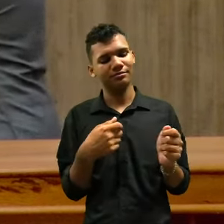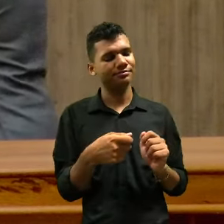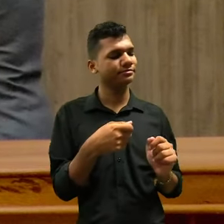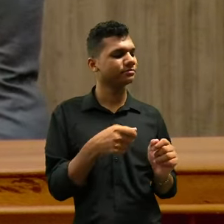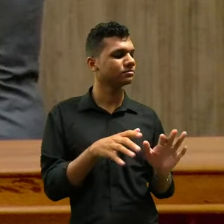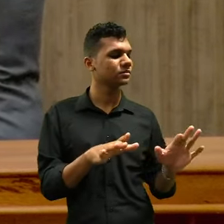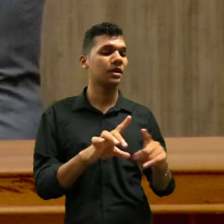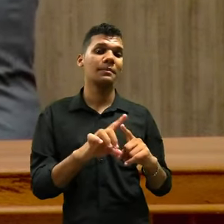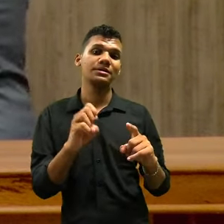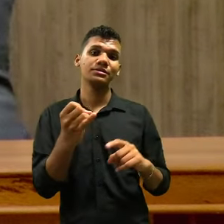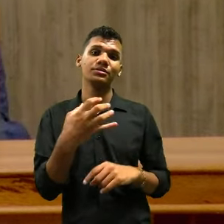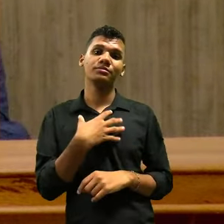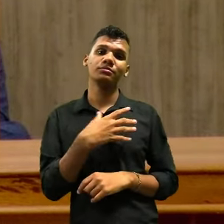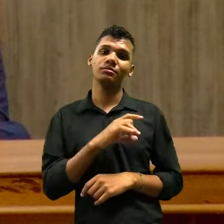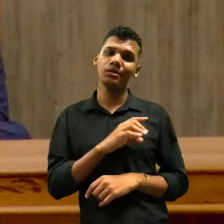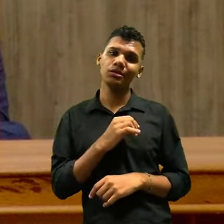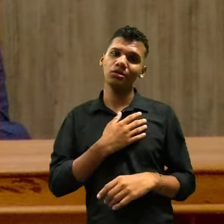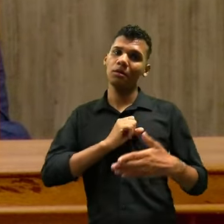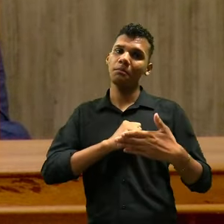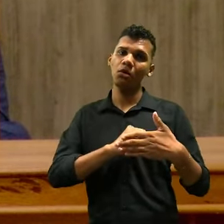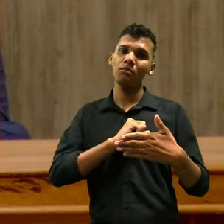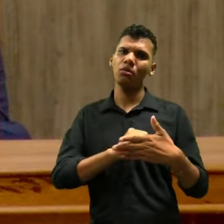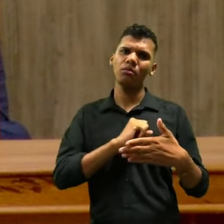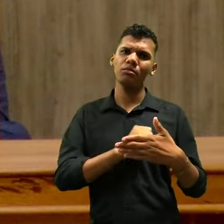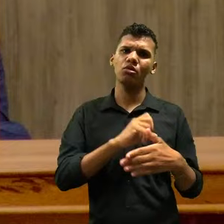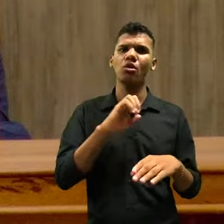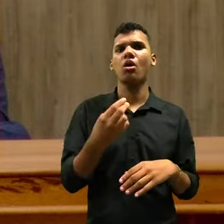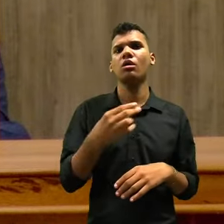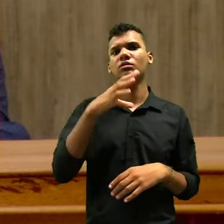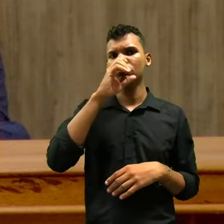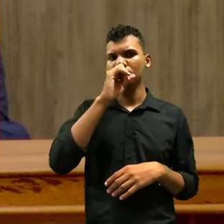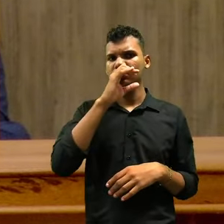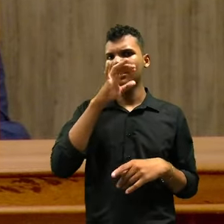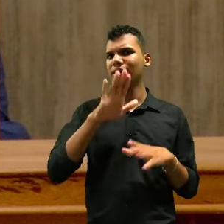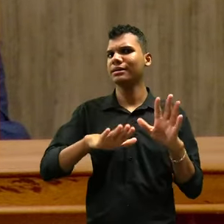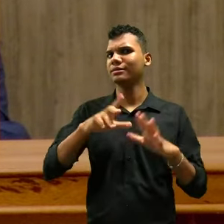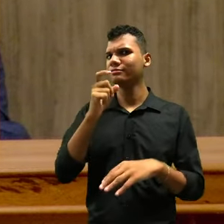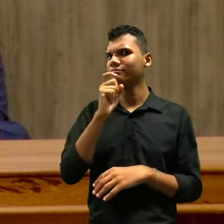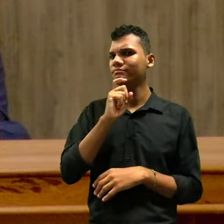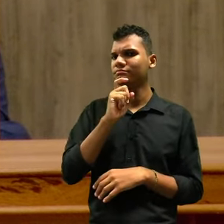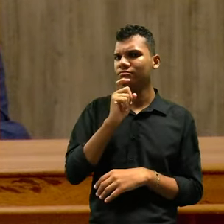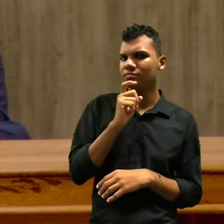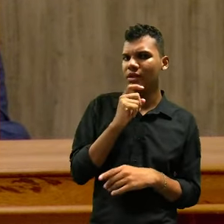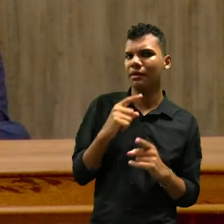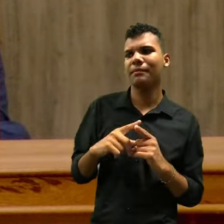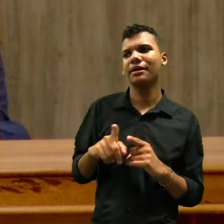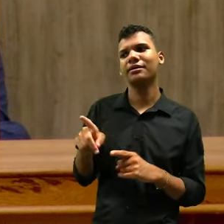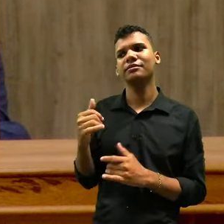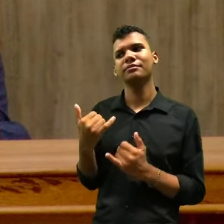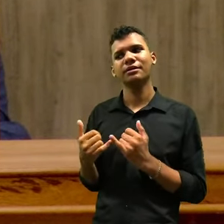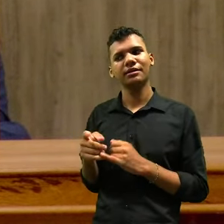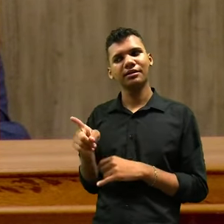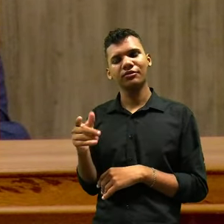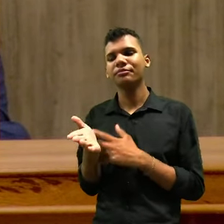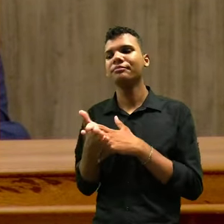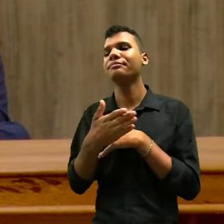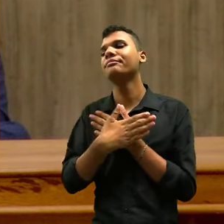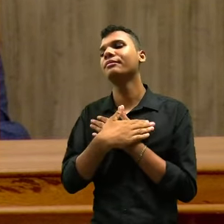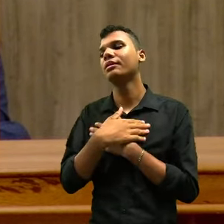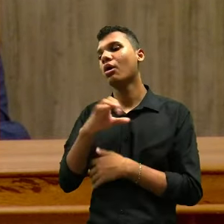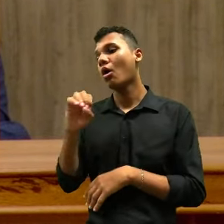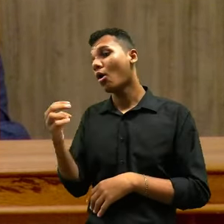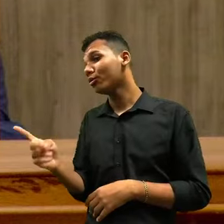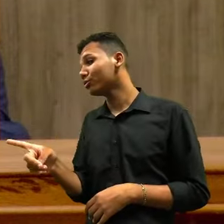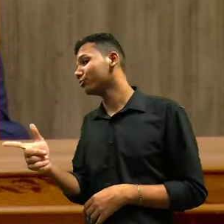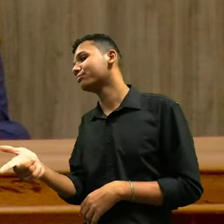medo aí vem batimento cardíaco respiração frieza aí a pessoa disse Rapaz tu parece que é o bandido ou tu matou n